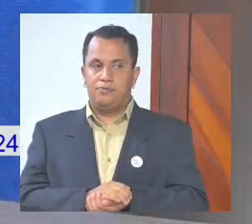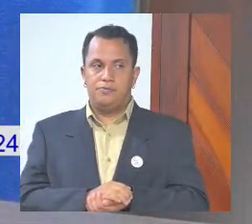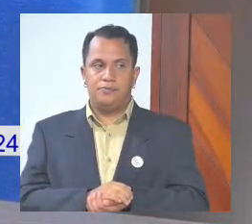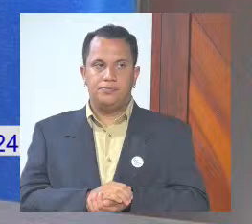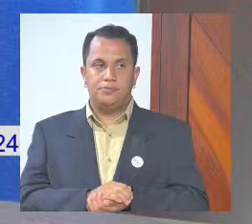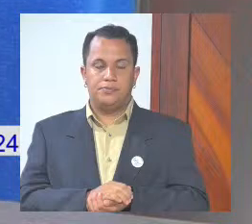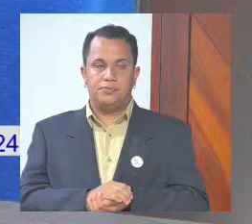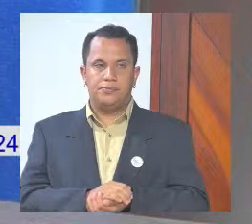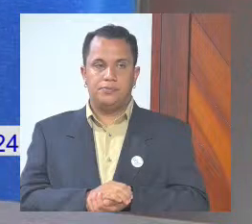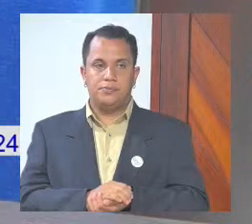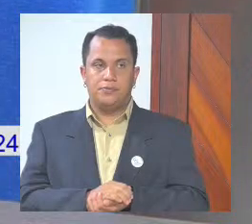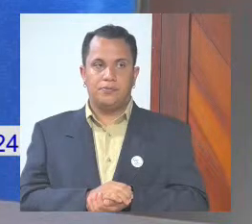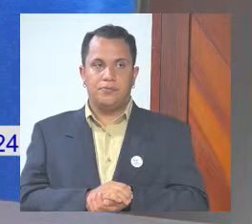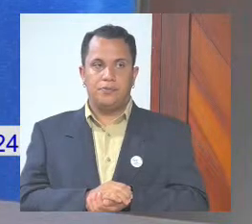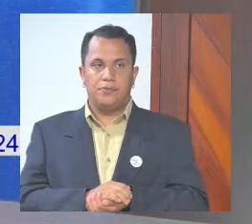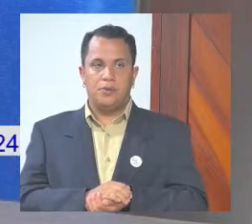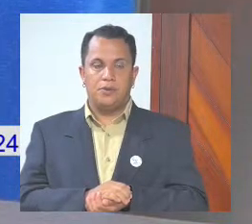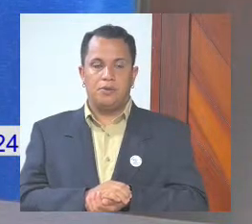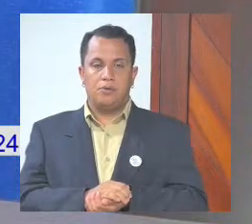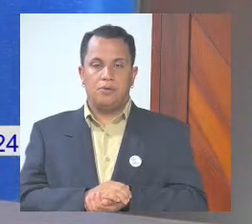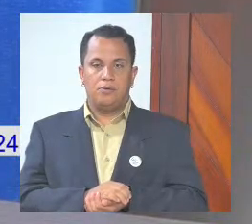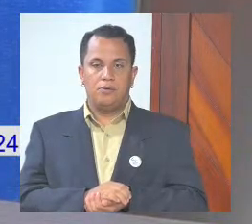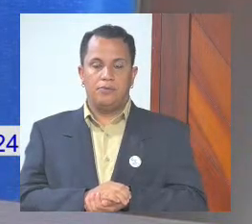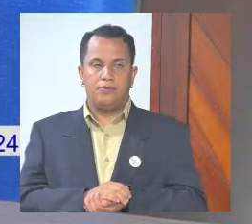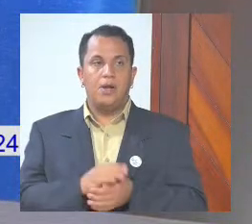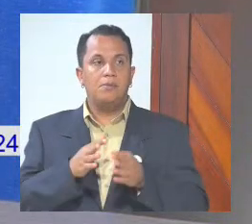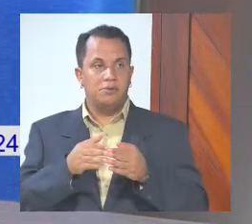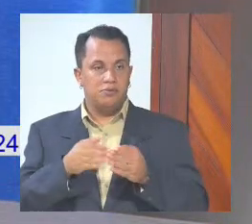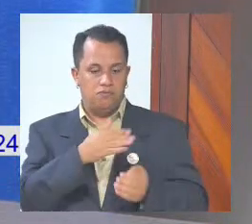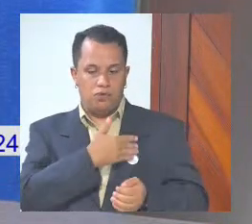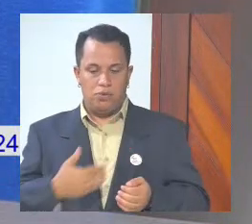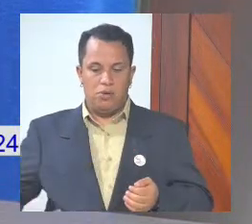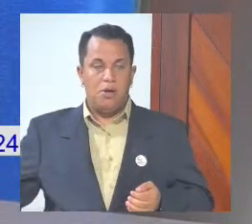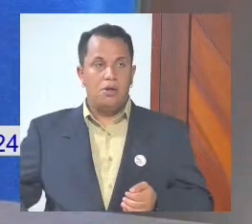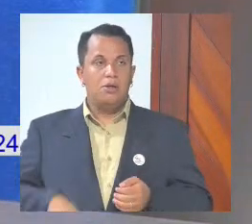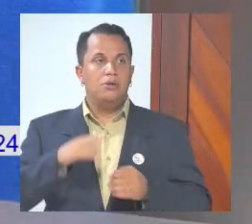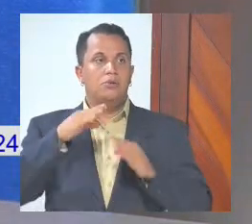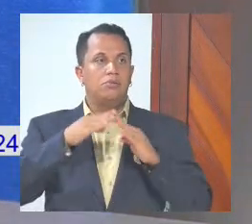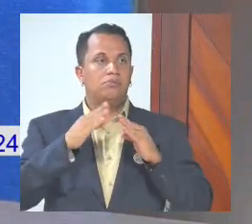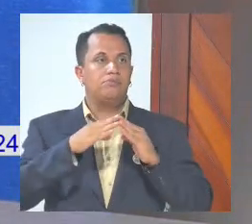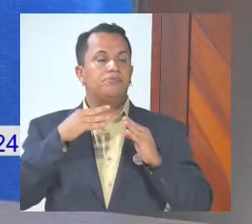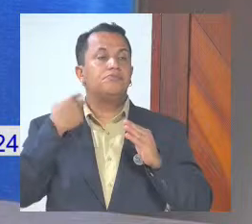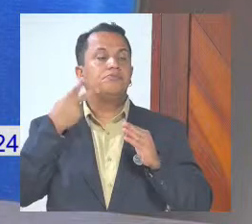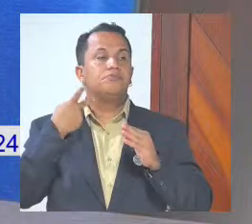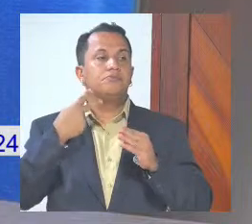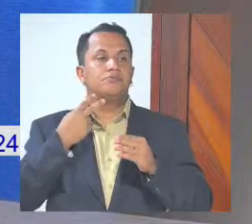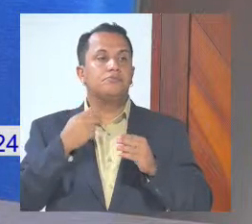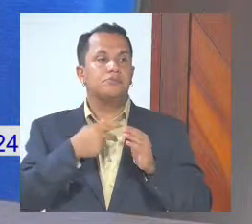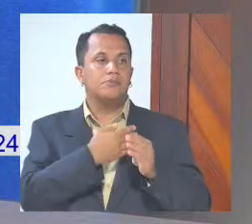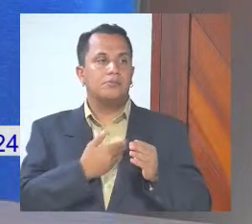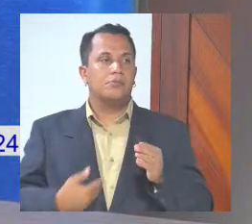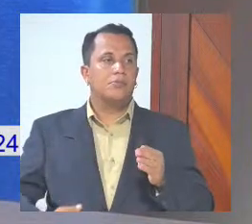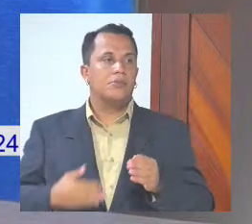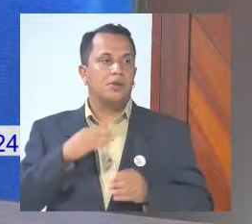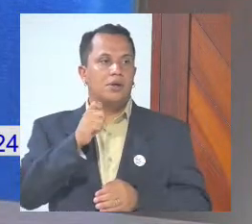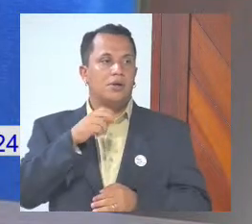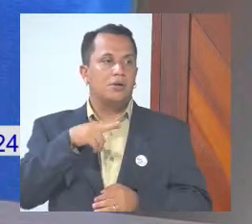A sua senhoria, senhor José Lucas Pereira Fernandes, presidente da